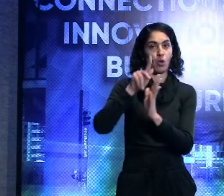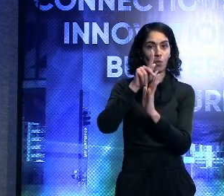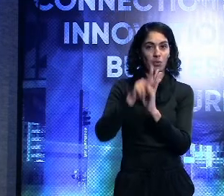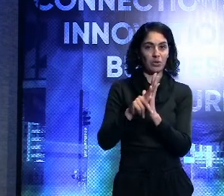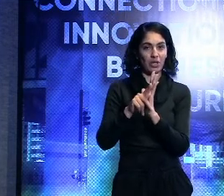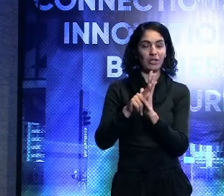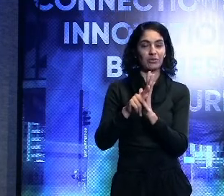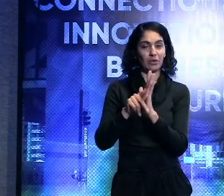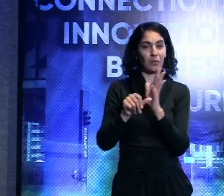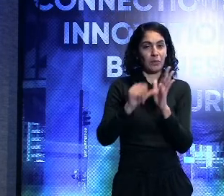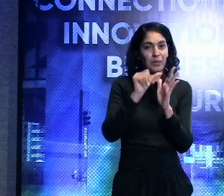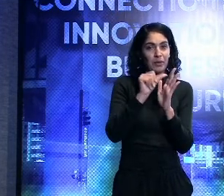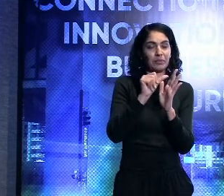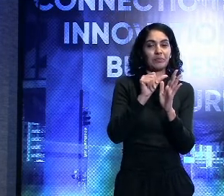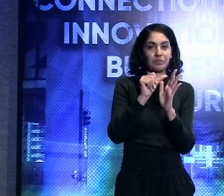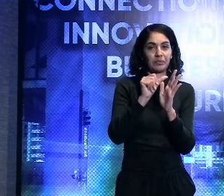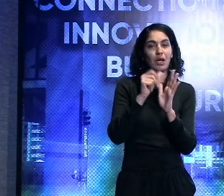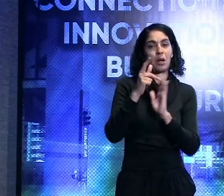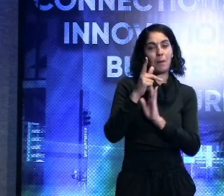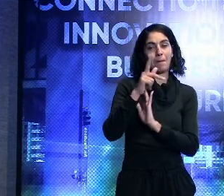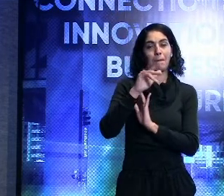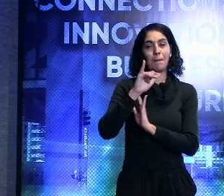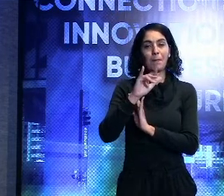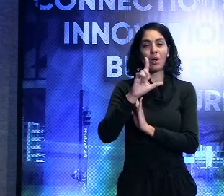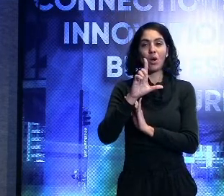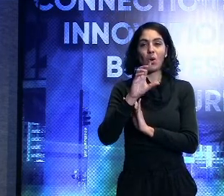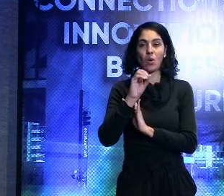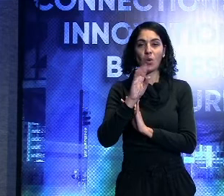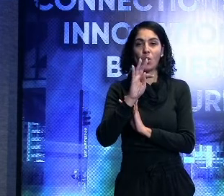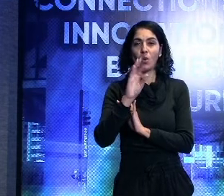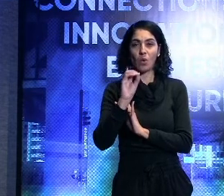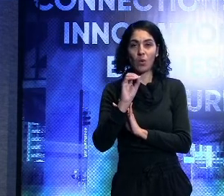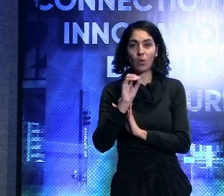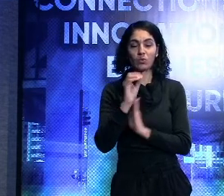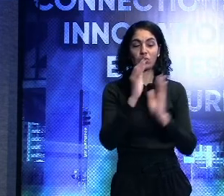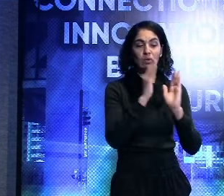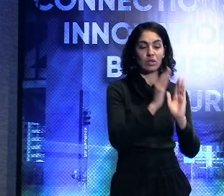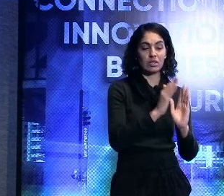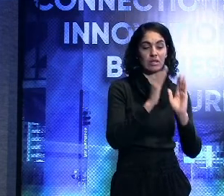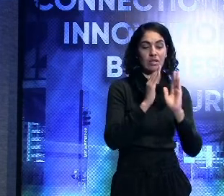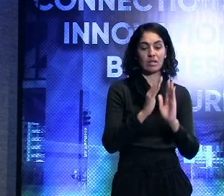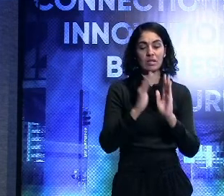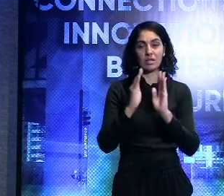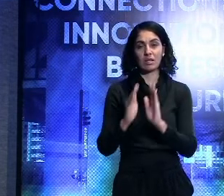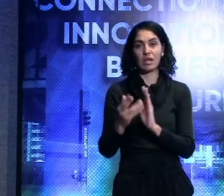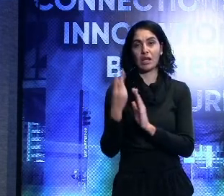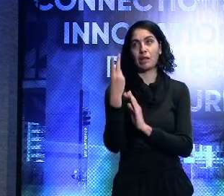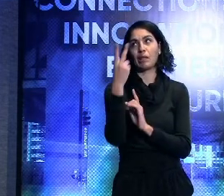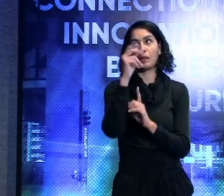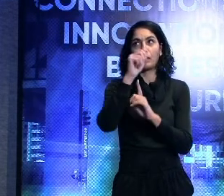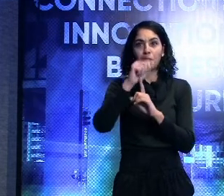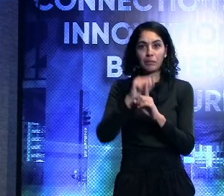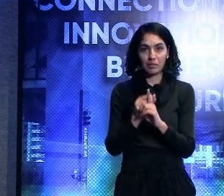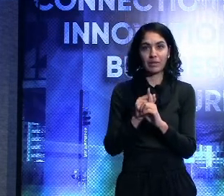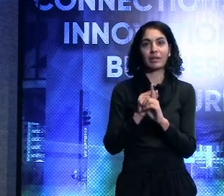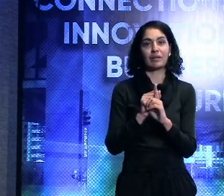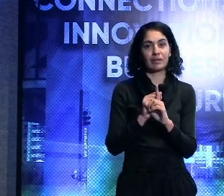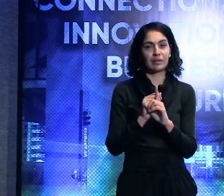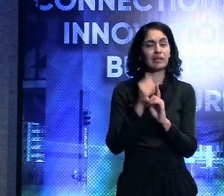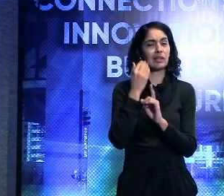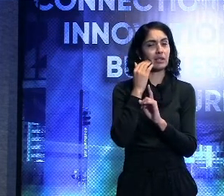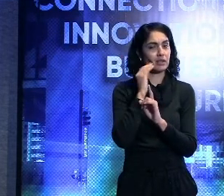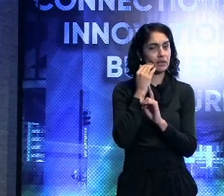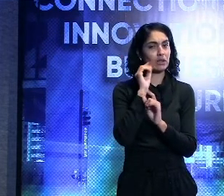contar desde o S-Genesis, né, do S-Genesis para S-Force para S-Warp, isso tudo em quê? 2 meses. Então, em 2 meses, a gente entendeu todo